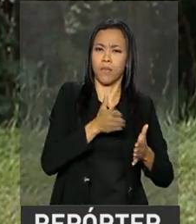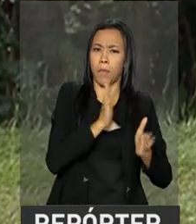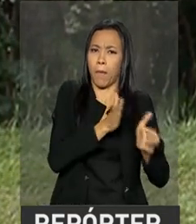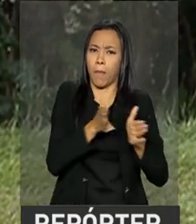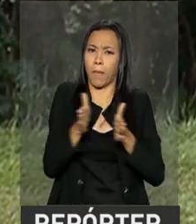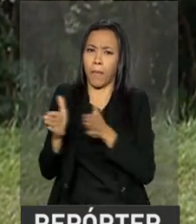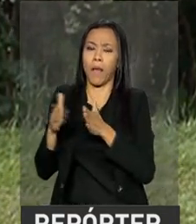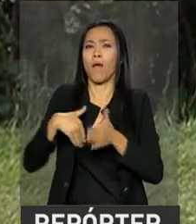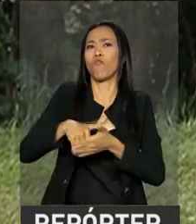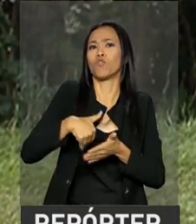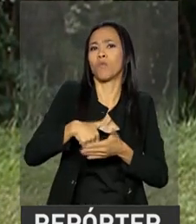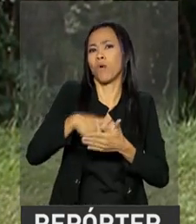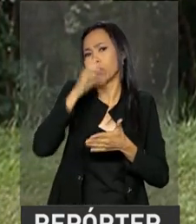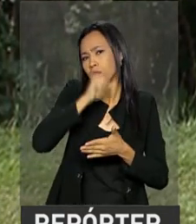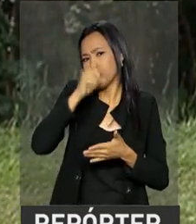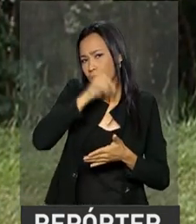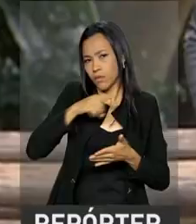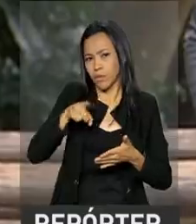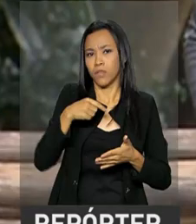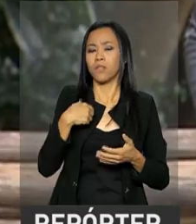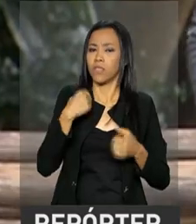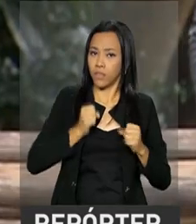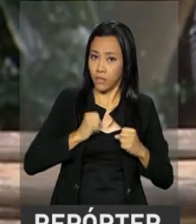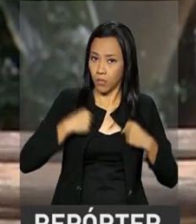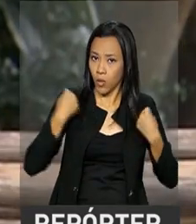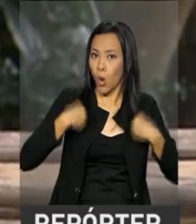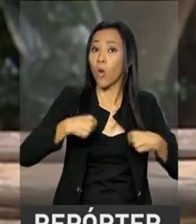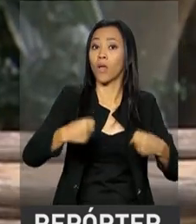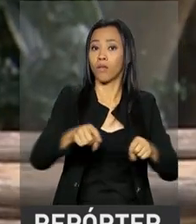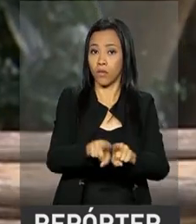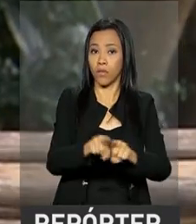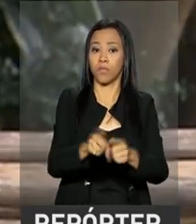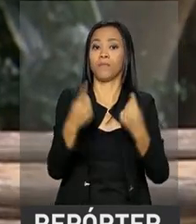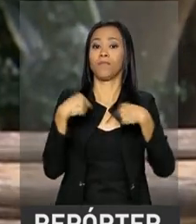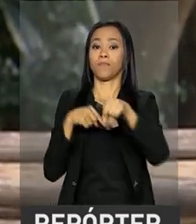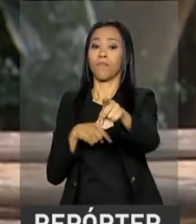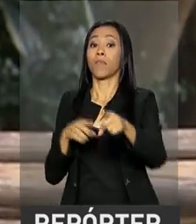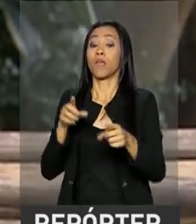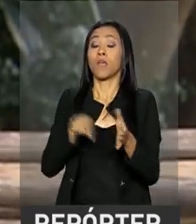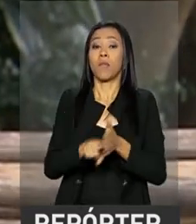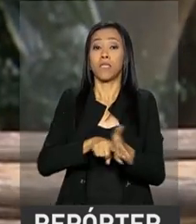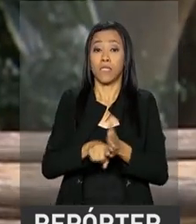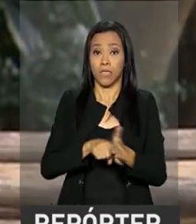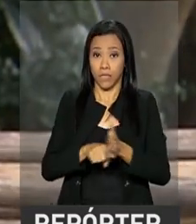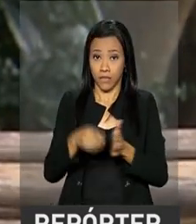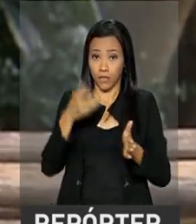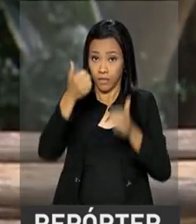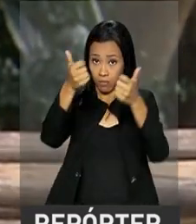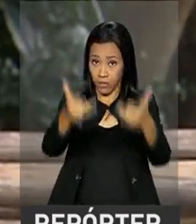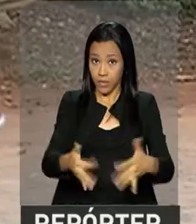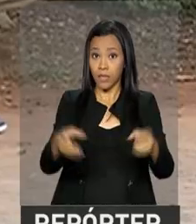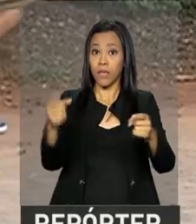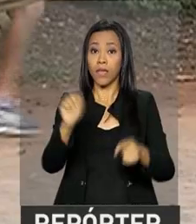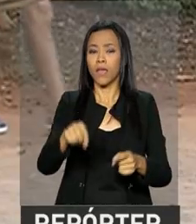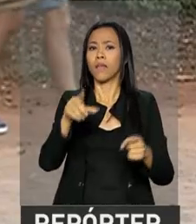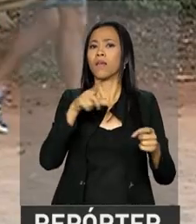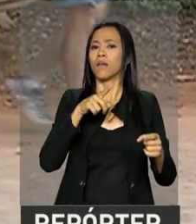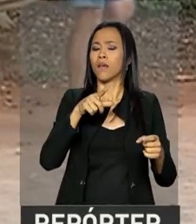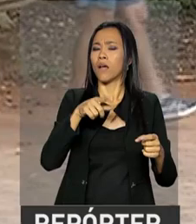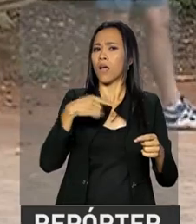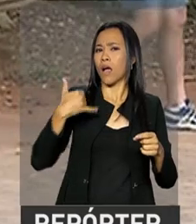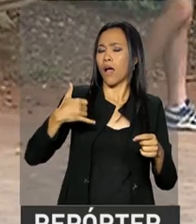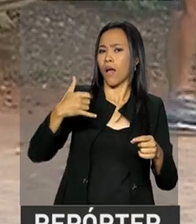jogar uma bola no final de semana e sempre tá correndo de acordo com o IBGE há uma relação direta entre o nível de instrução e condição